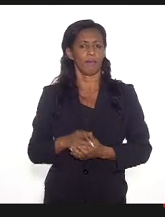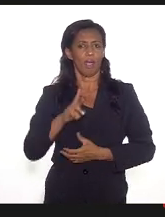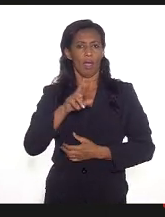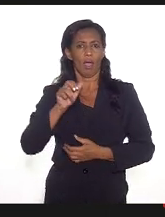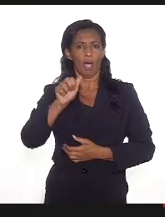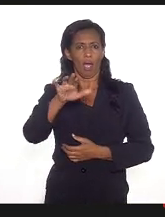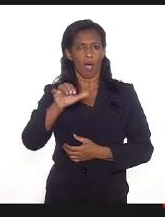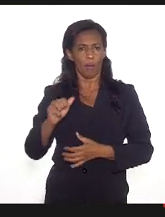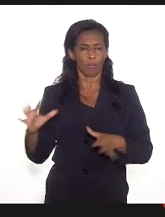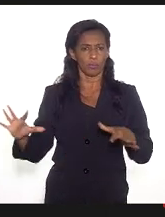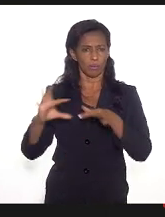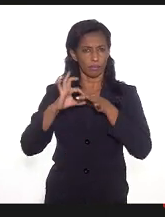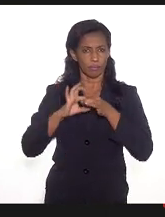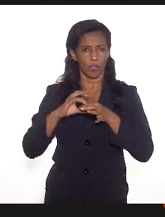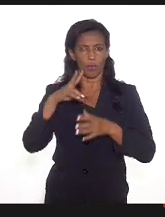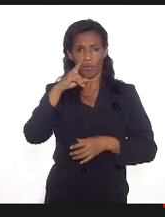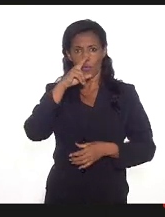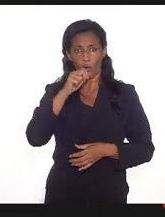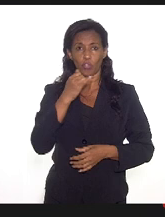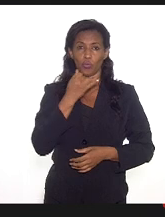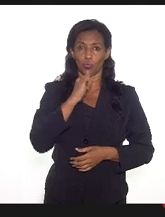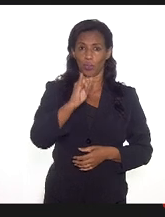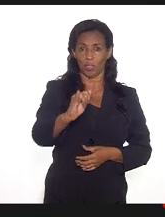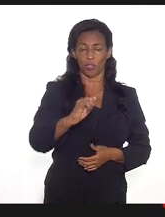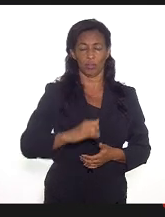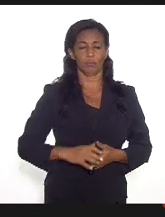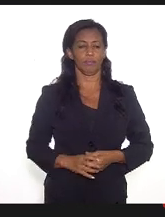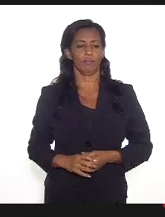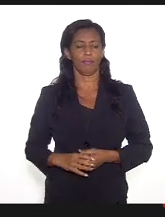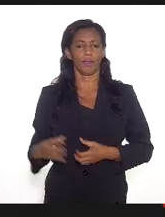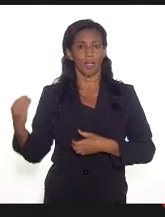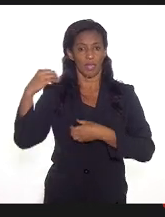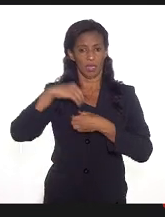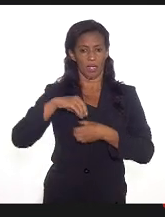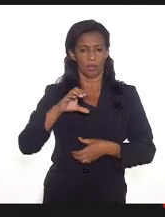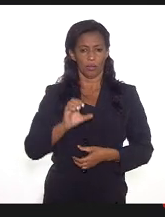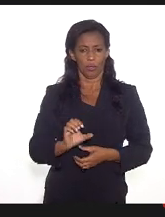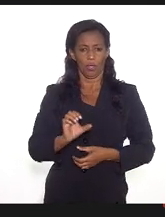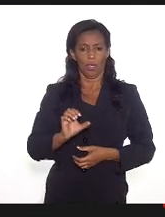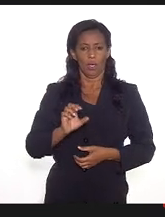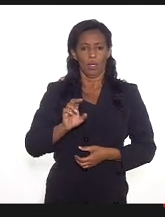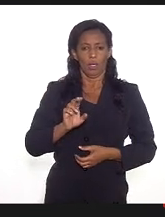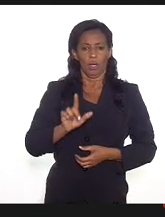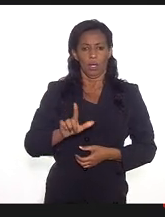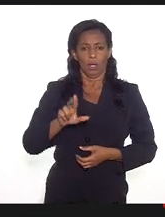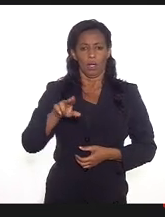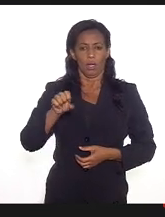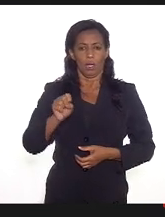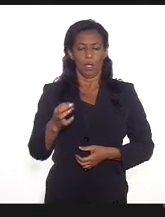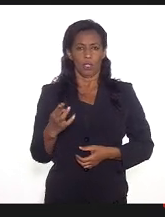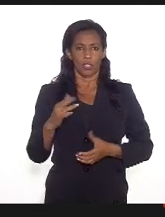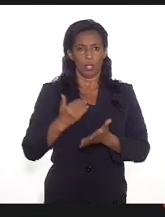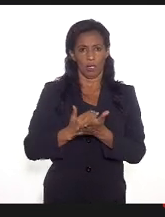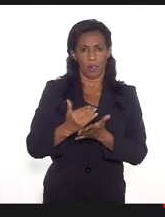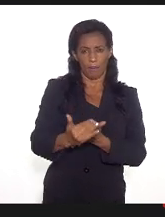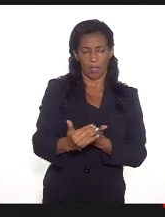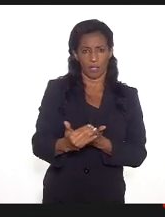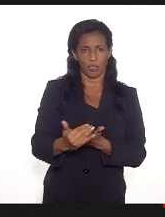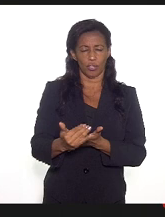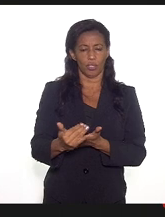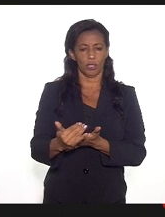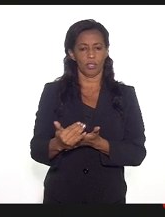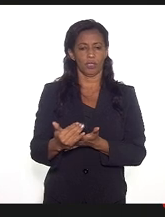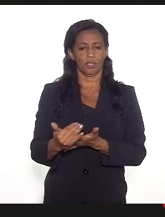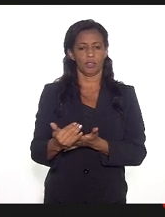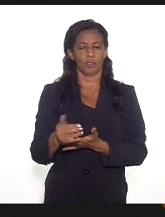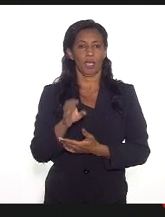fortemente correlacionado com energia. Dentro do cluster, a partir de uma unidade de negócio